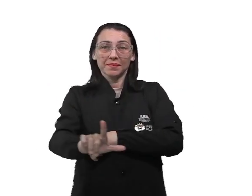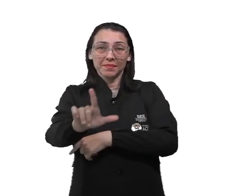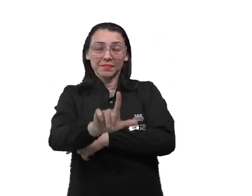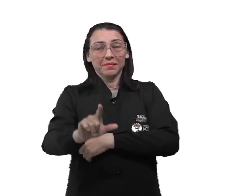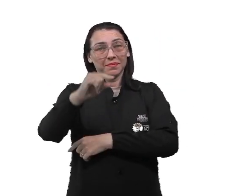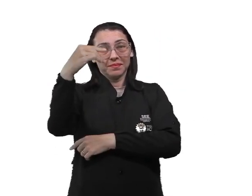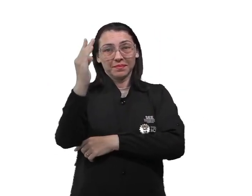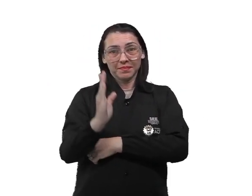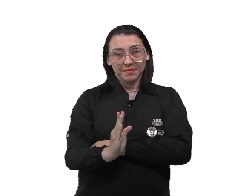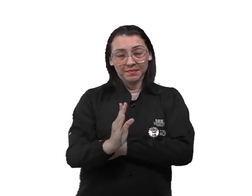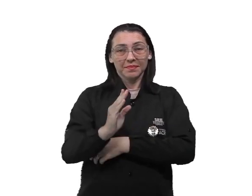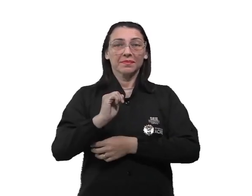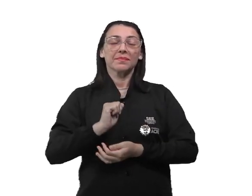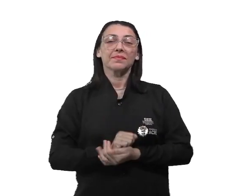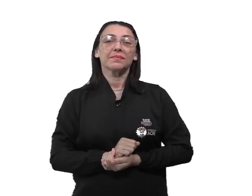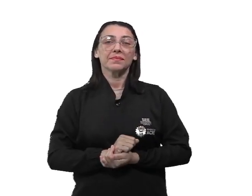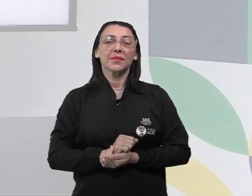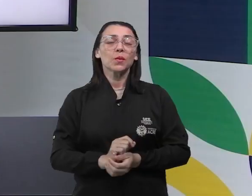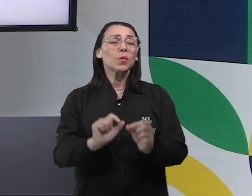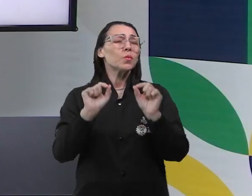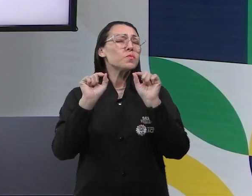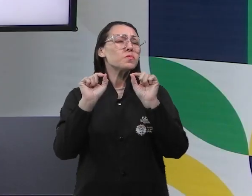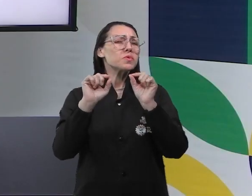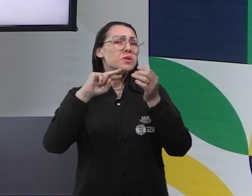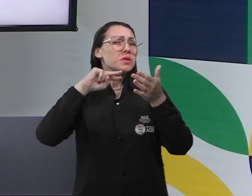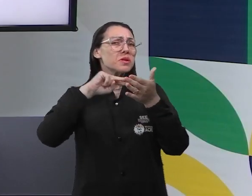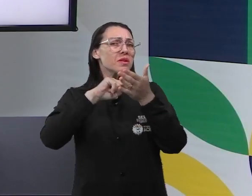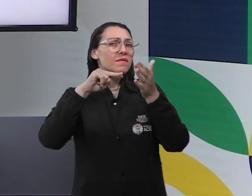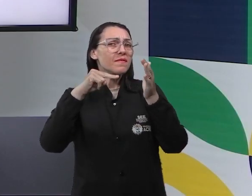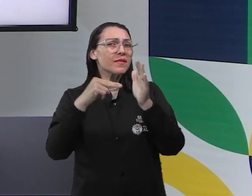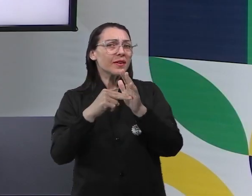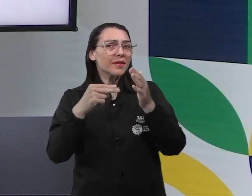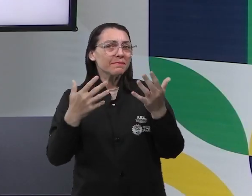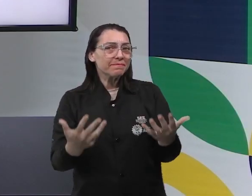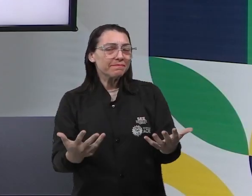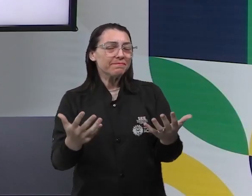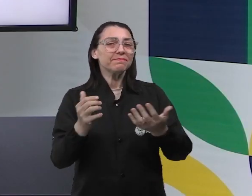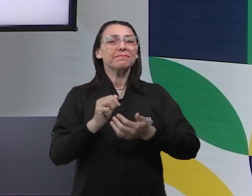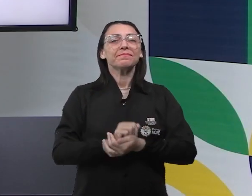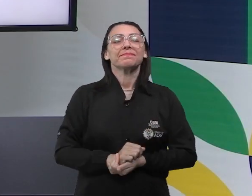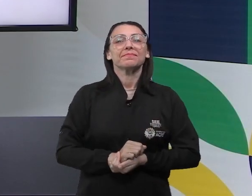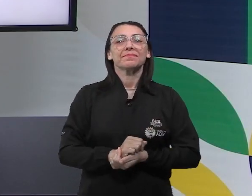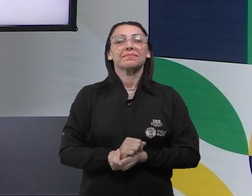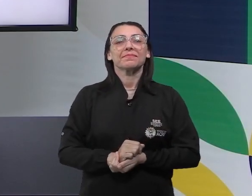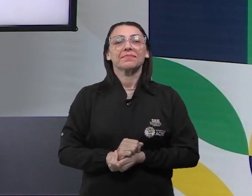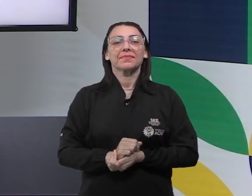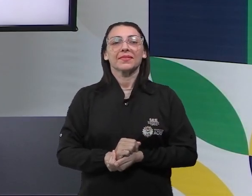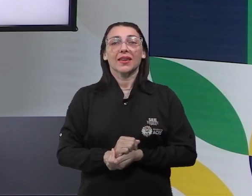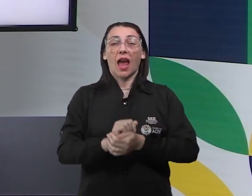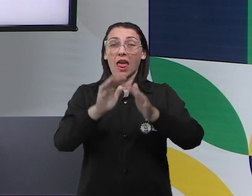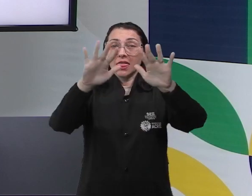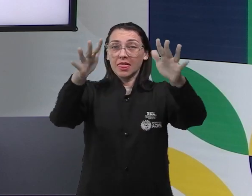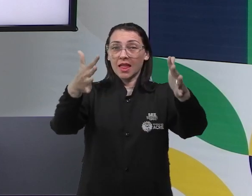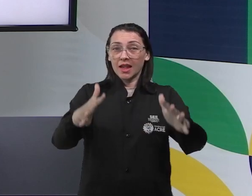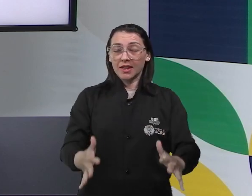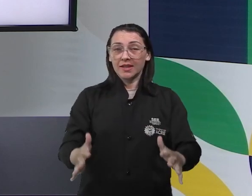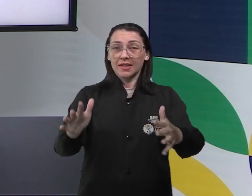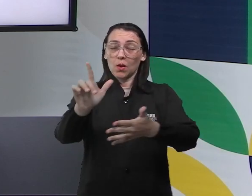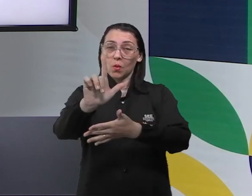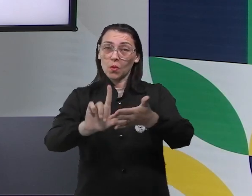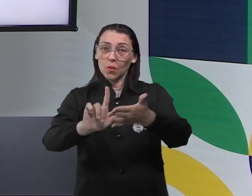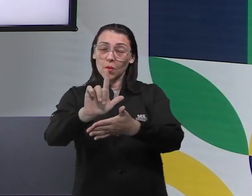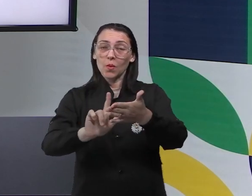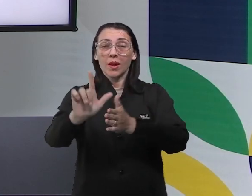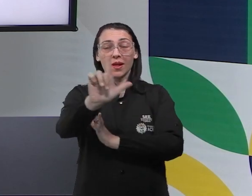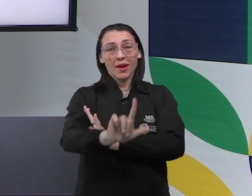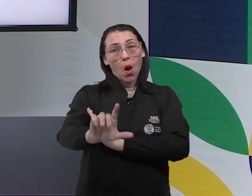literárias brasileiras. O que isso significa dizer? Significa dizer que ao analisar uma obra literária